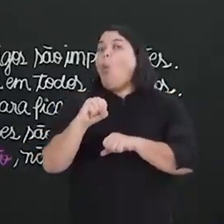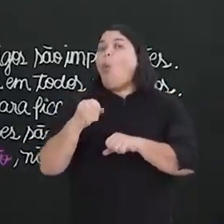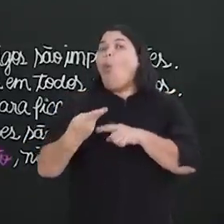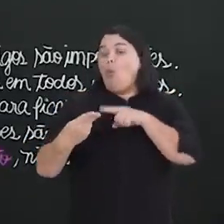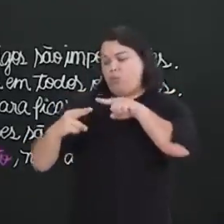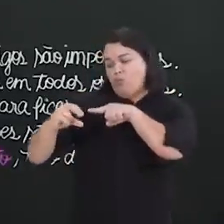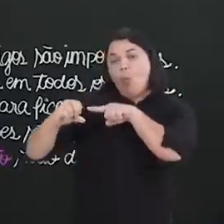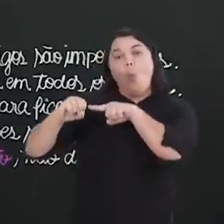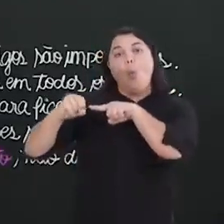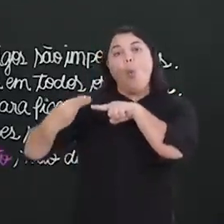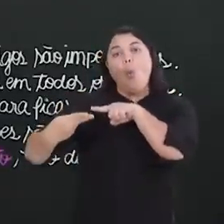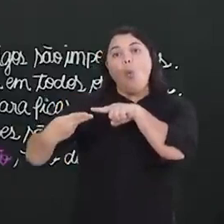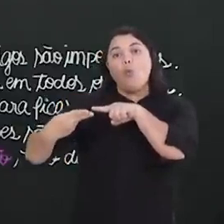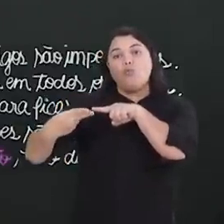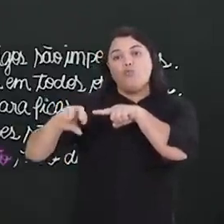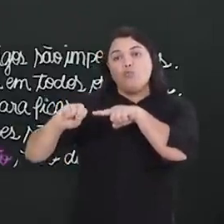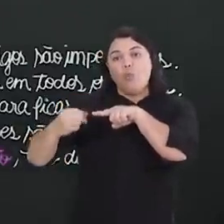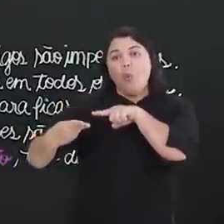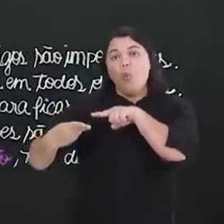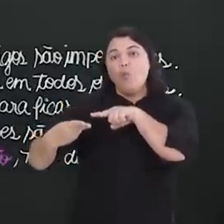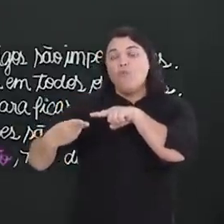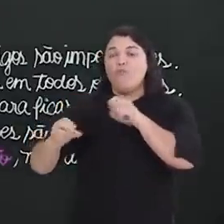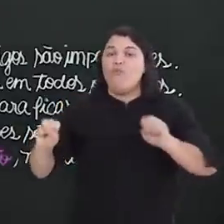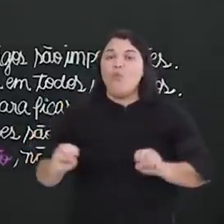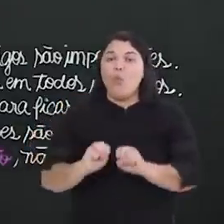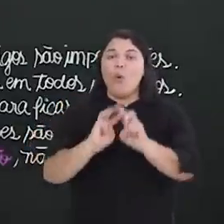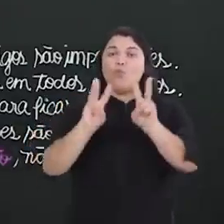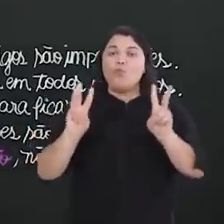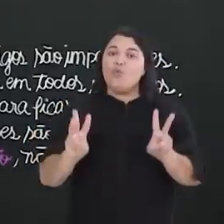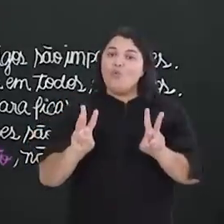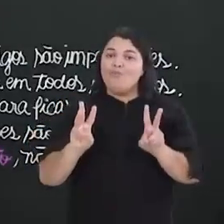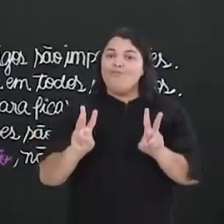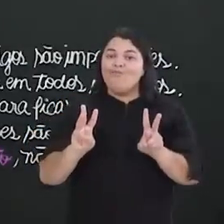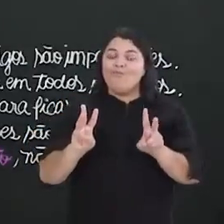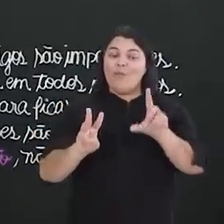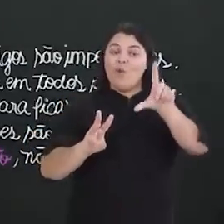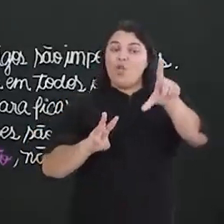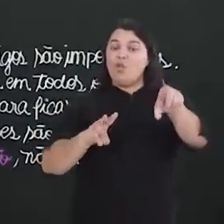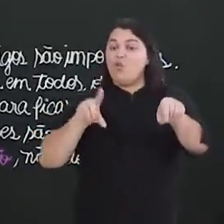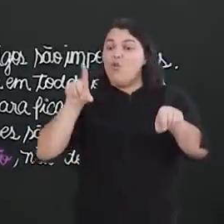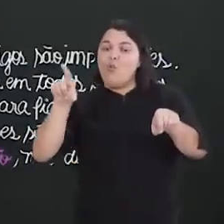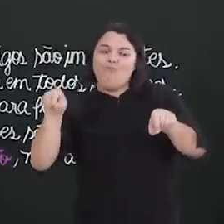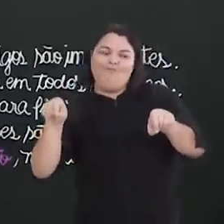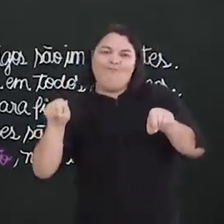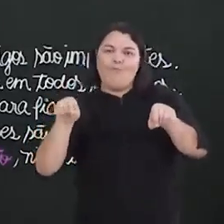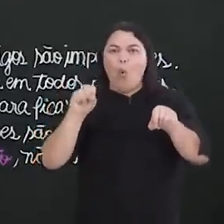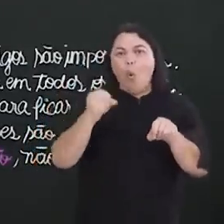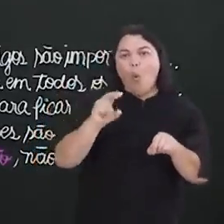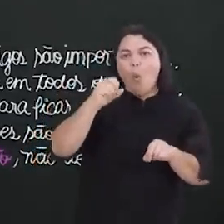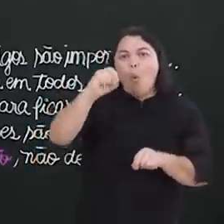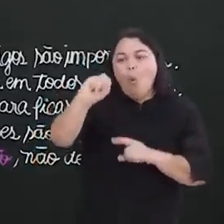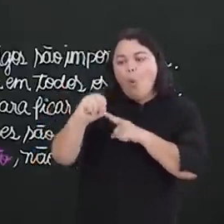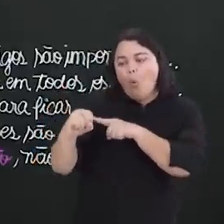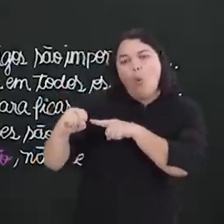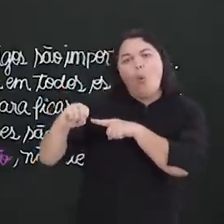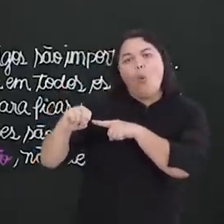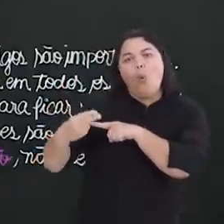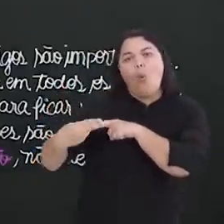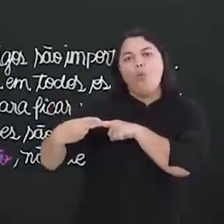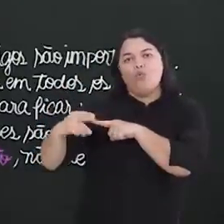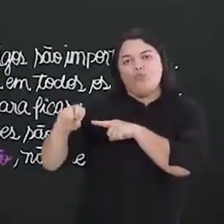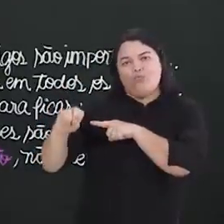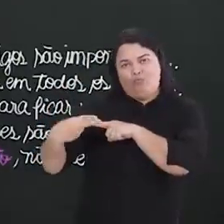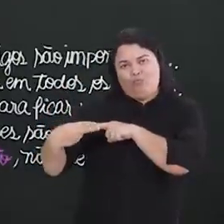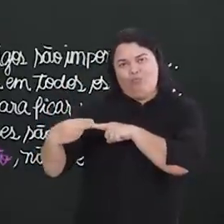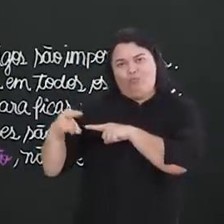duas possibilidades, duas alternativas apresentadas e introduzidas pelo uso do ou. Nesse caso, o marcador coesivo